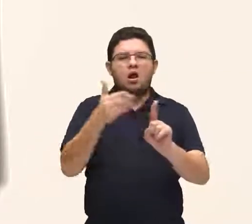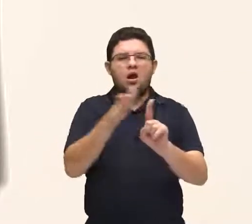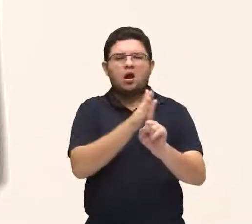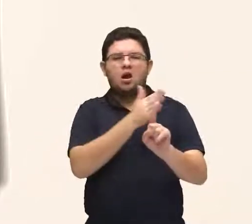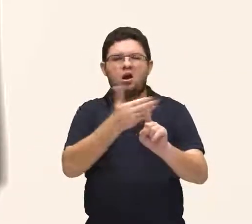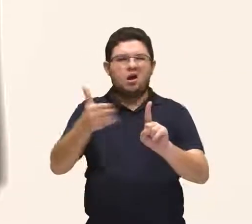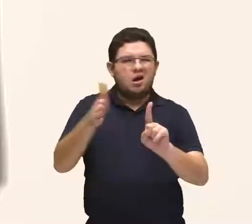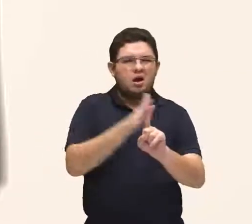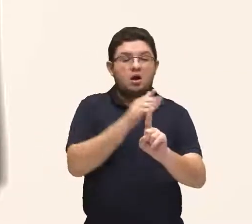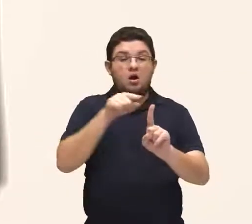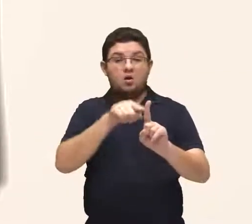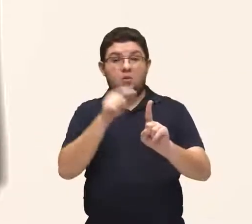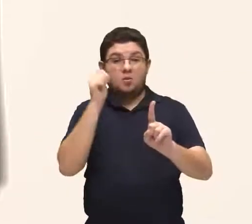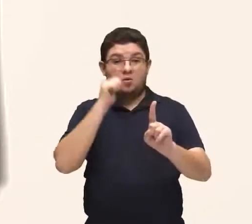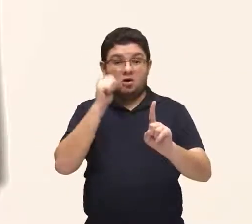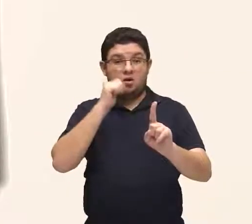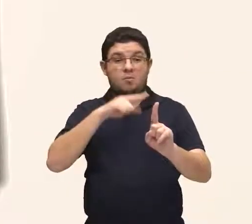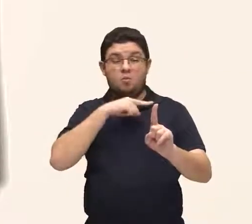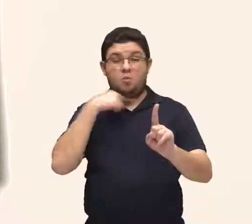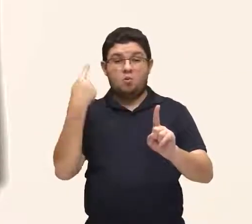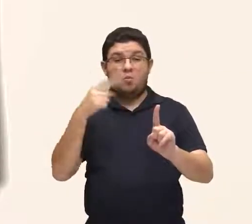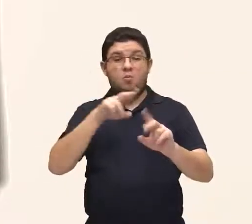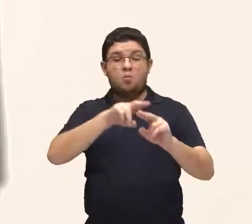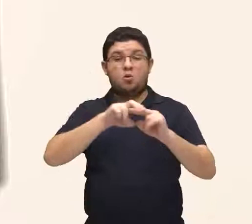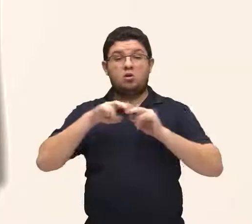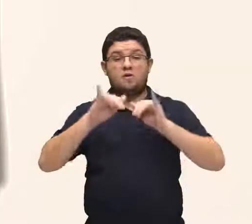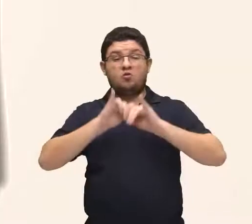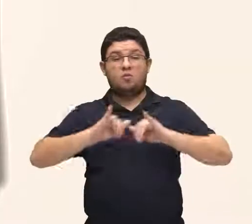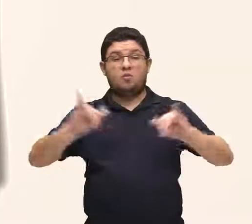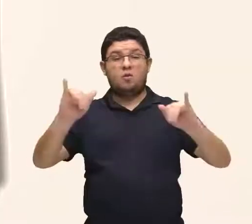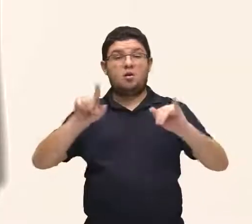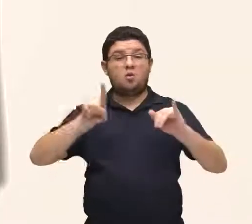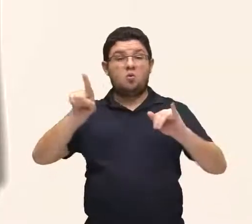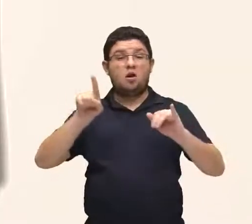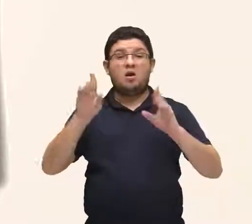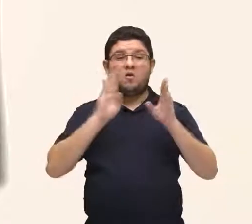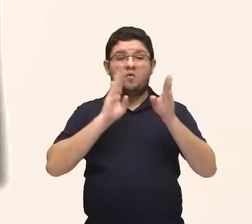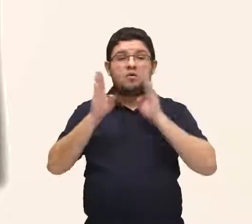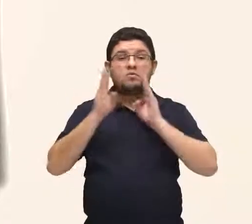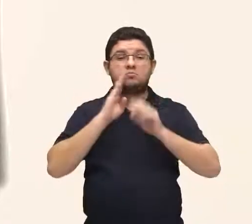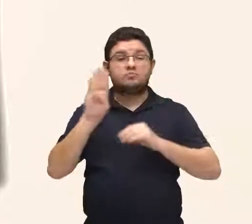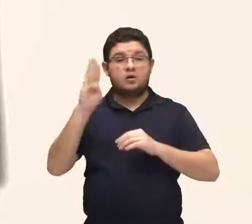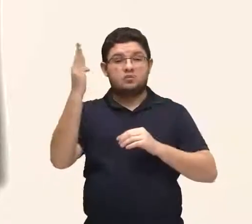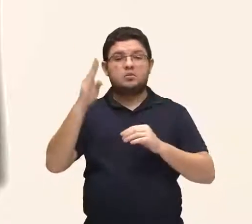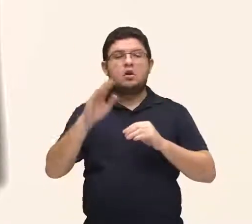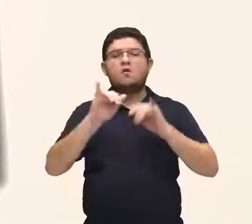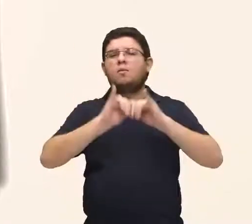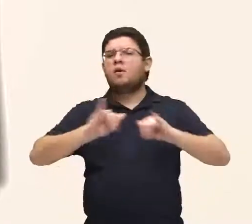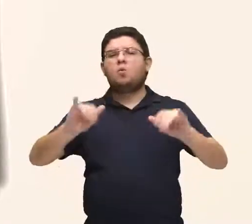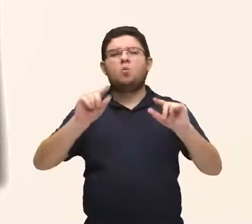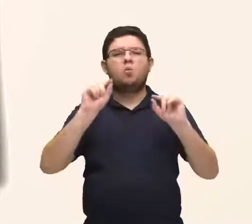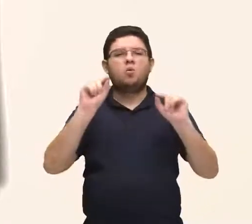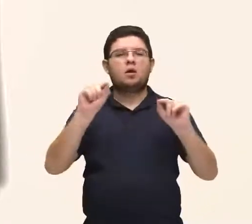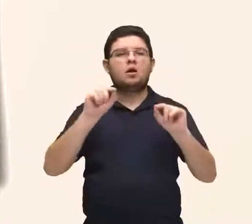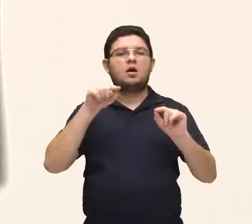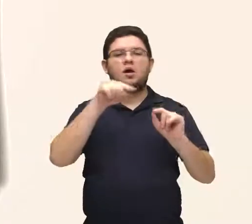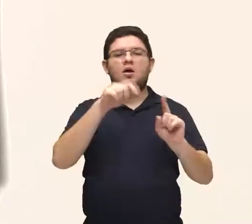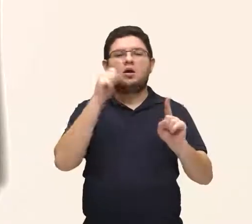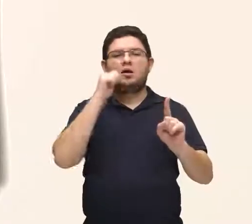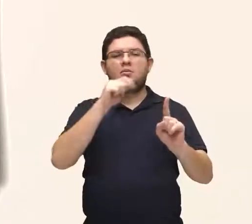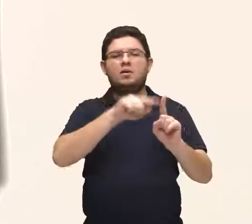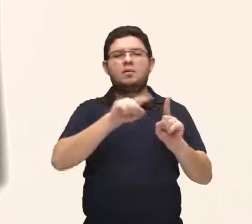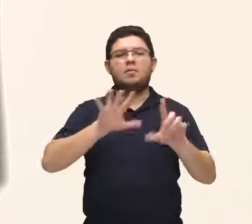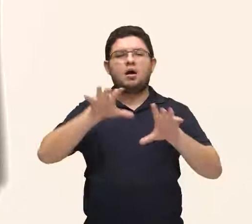no Facebook. Ela foi acusada de sequestrar crianças para fazer rituais de magia